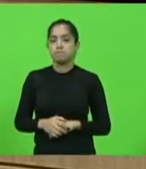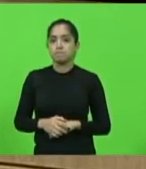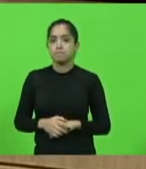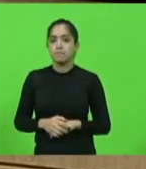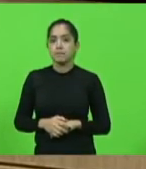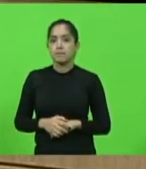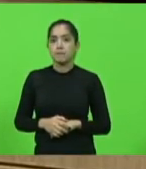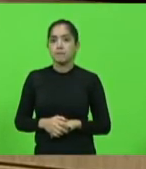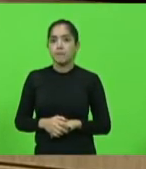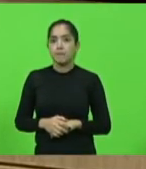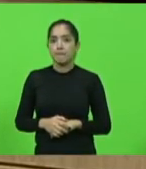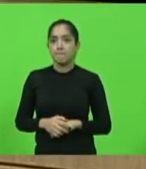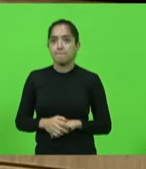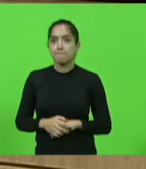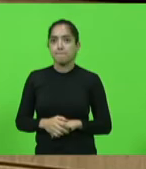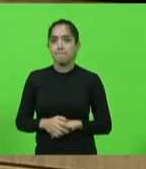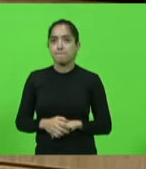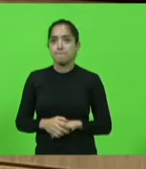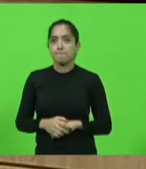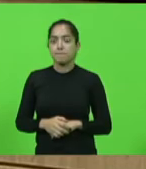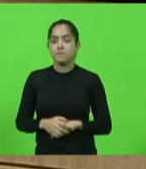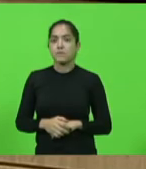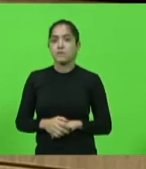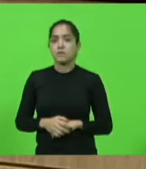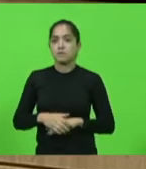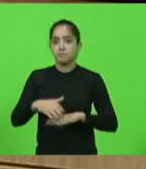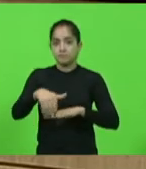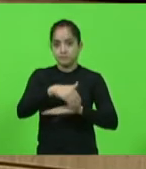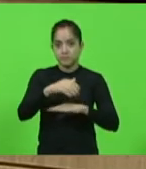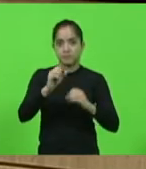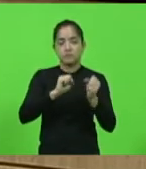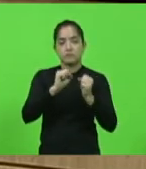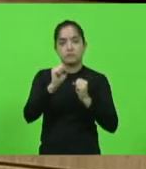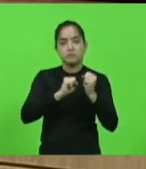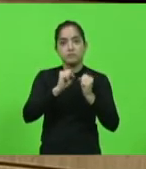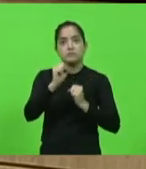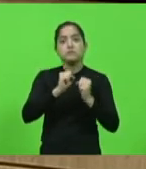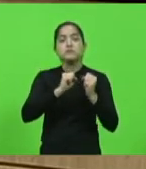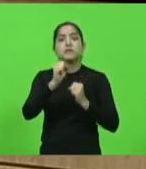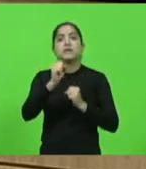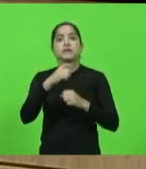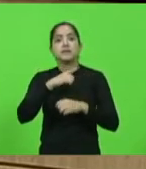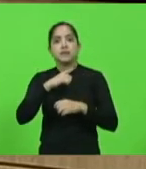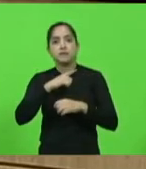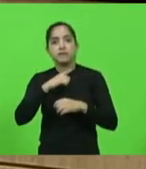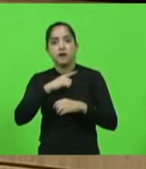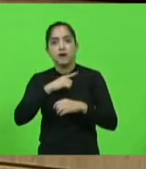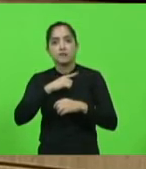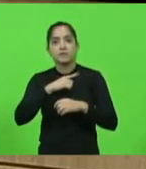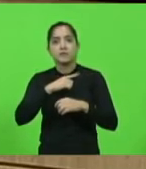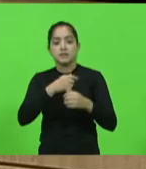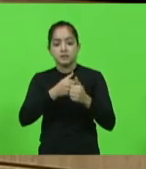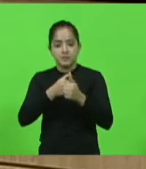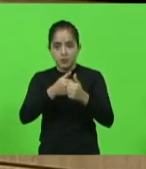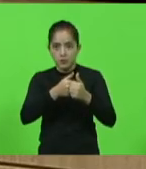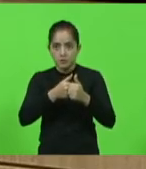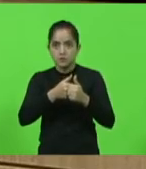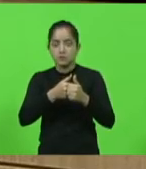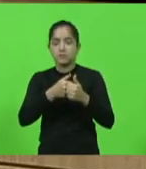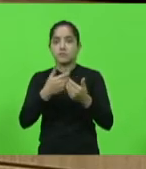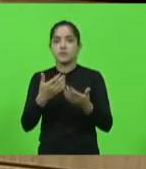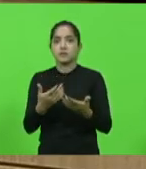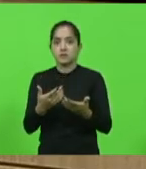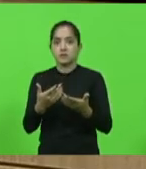Visão Móveis, a Móveis Rei de Mondaí, que traz para o Brasil inteiro. Imagine um